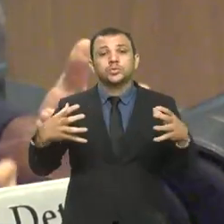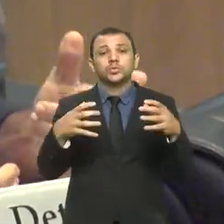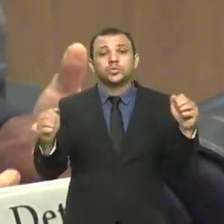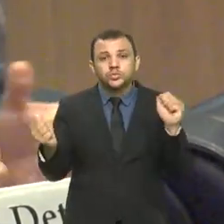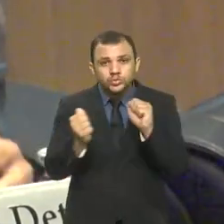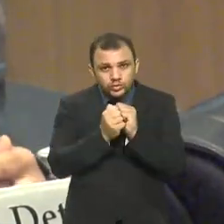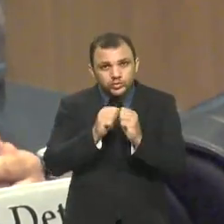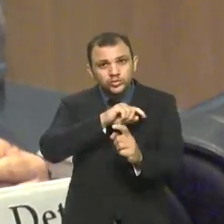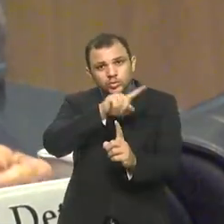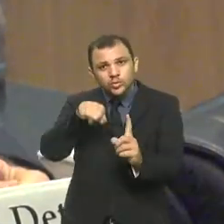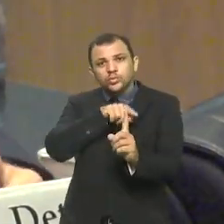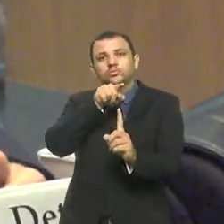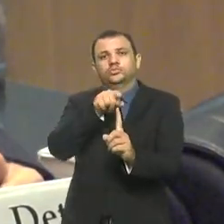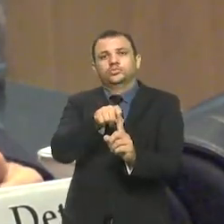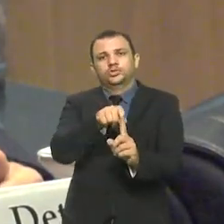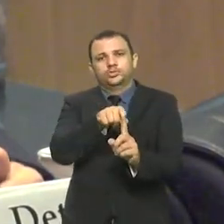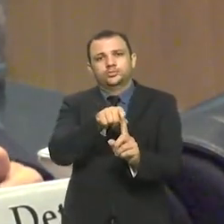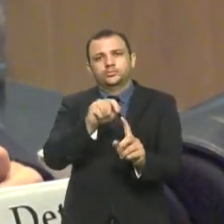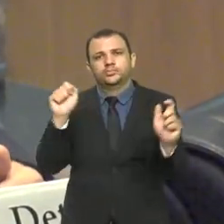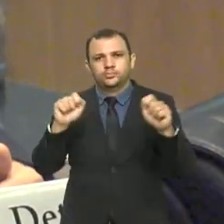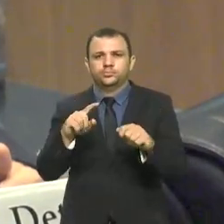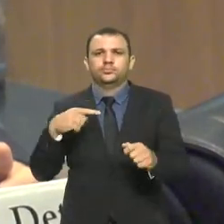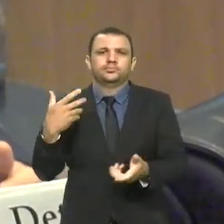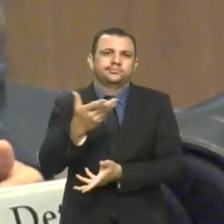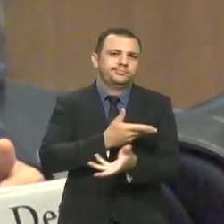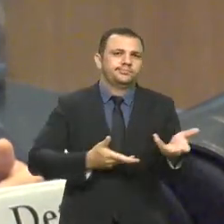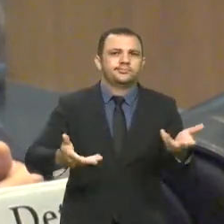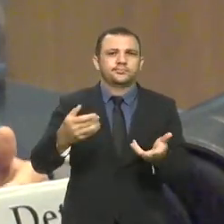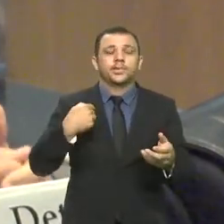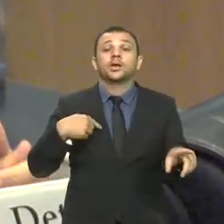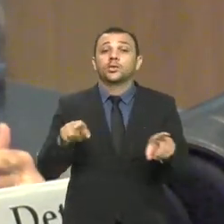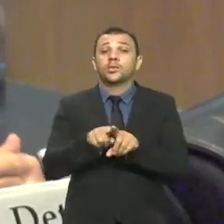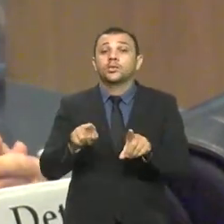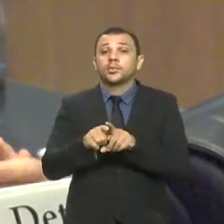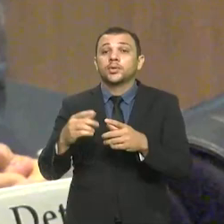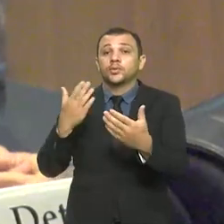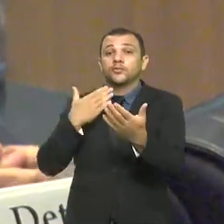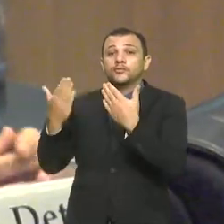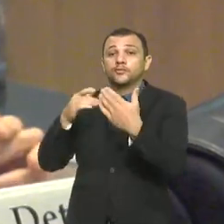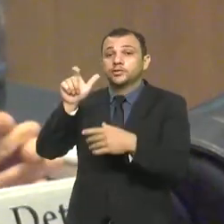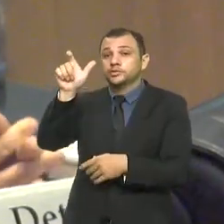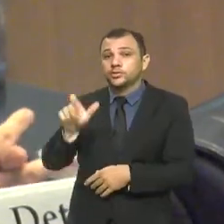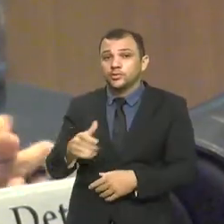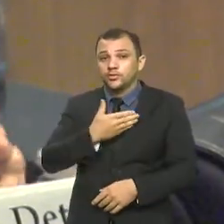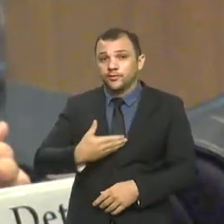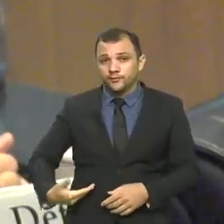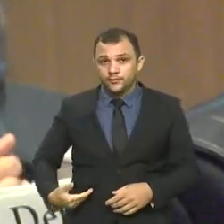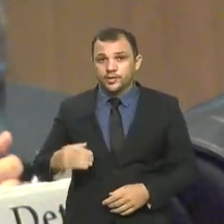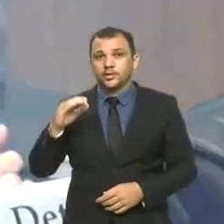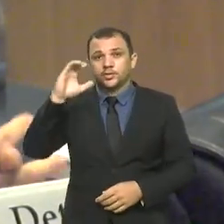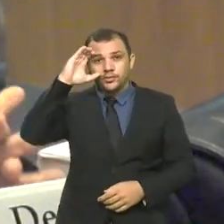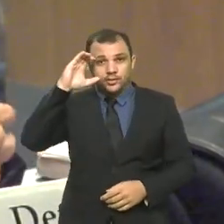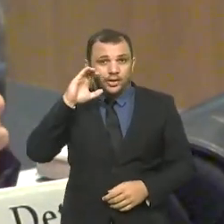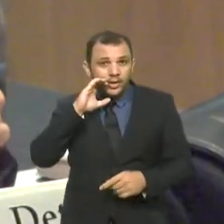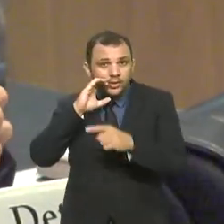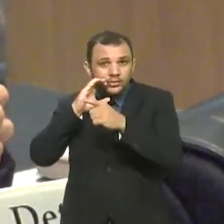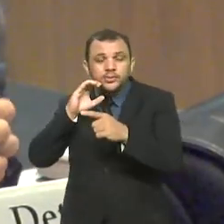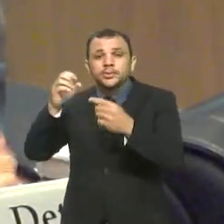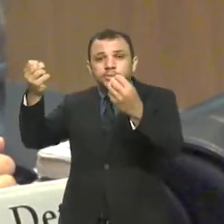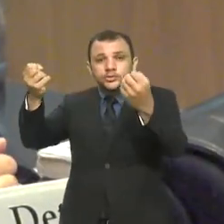equacionar. Falei, inclusive, com o governador atual, o governador Brandão, e ele disse que estava tomando todas as providências